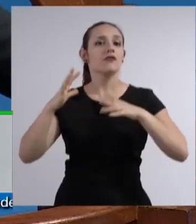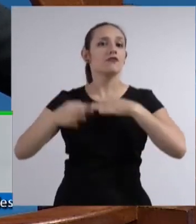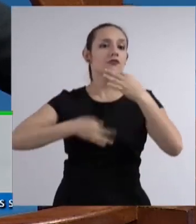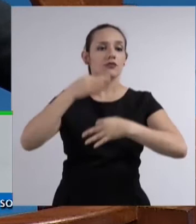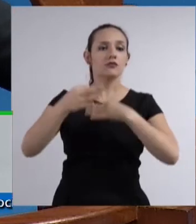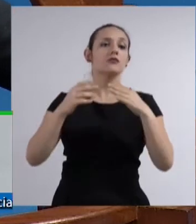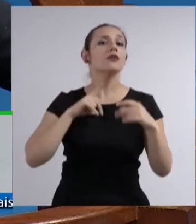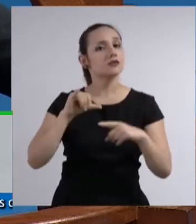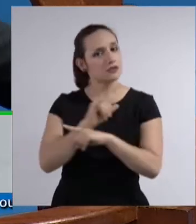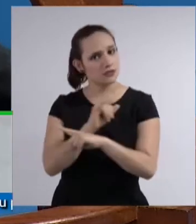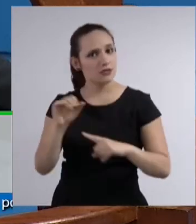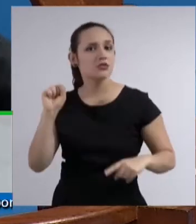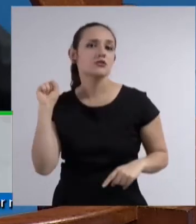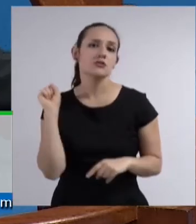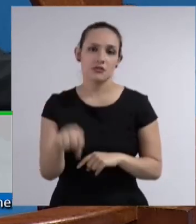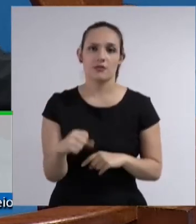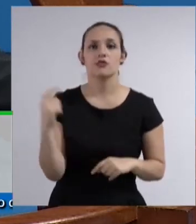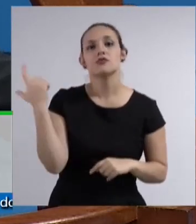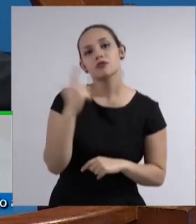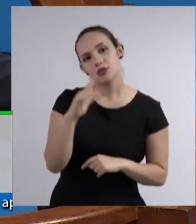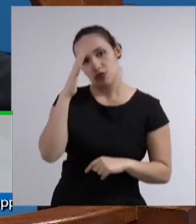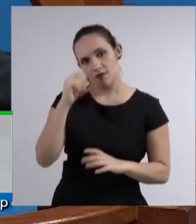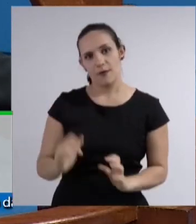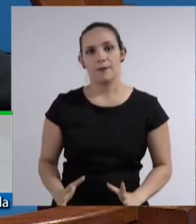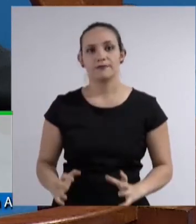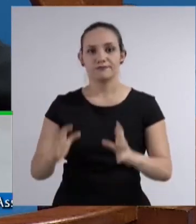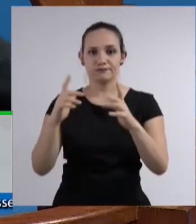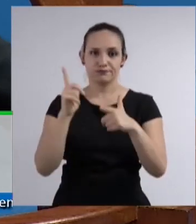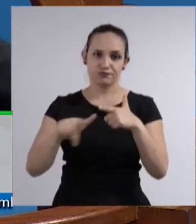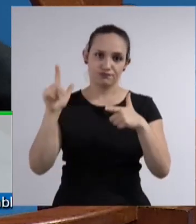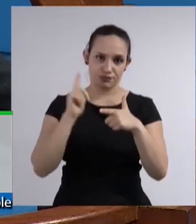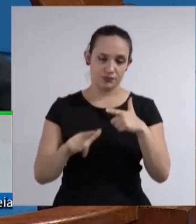temos mecanismos, instrumentos para resolver esses